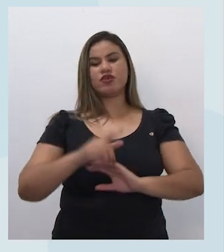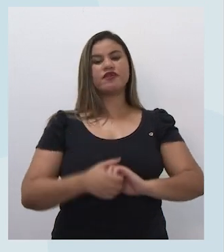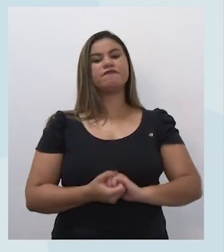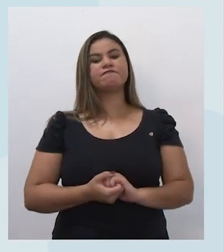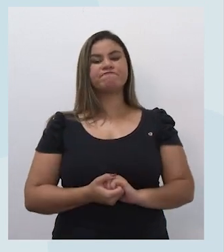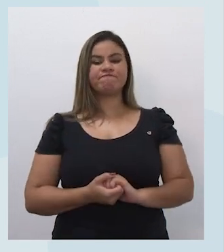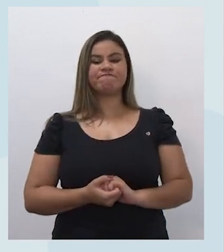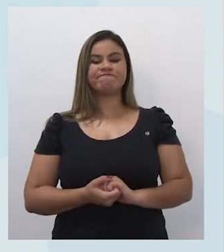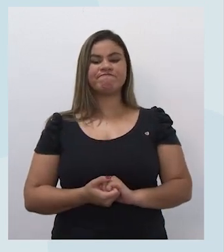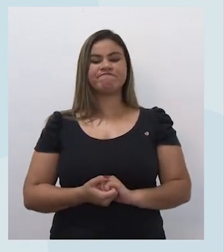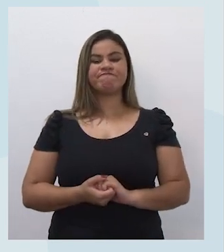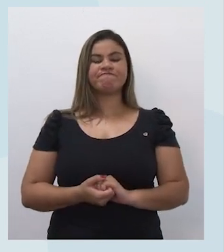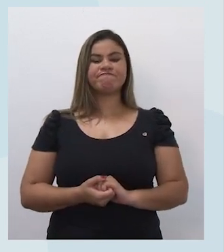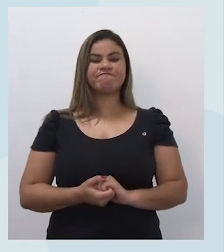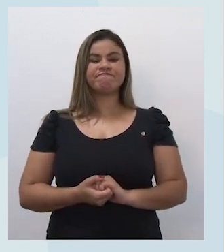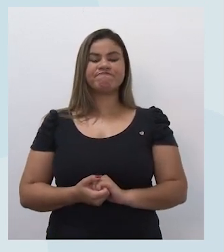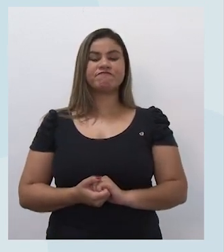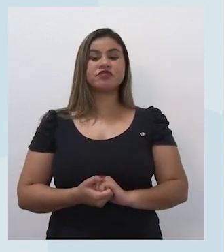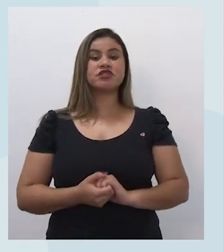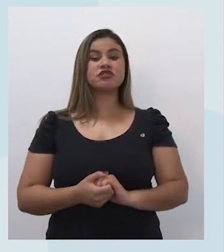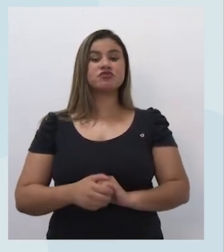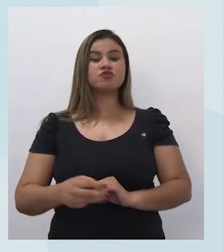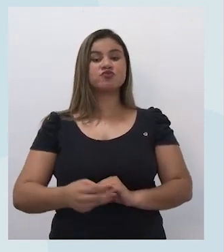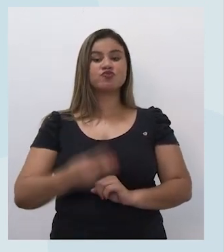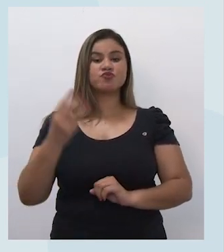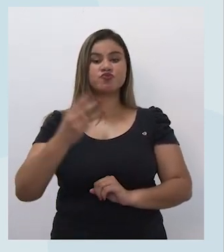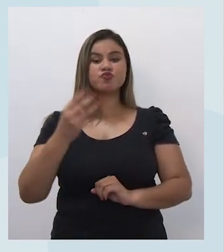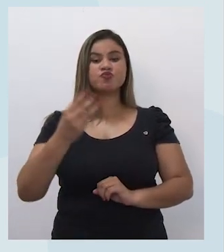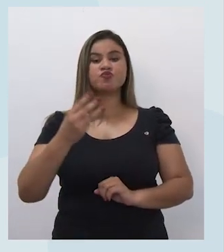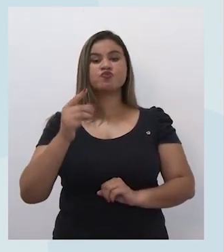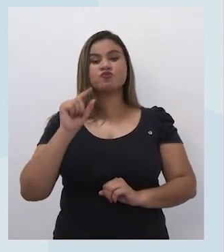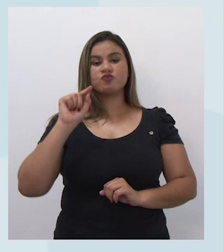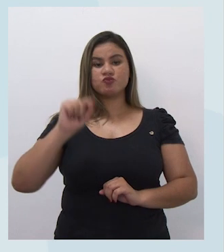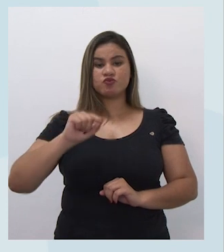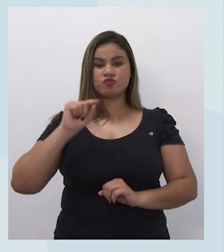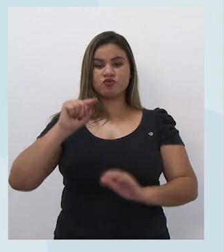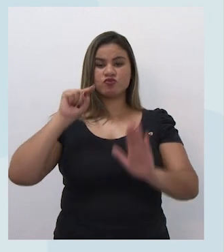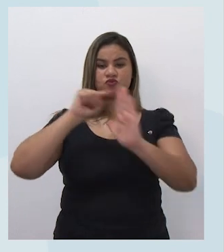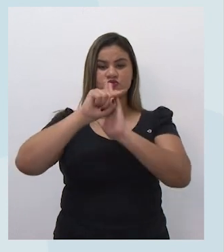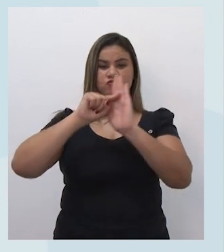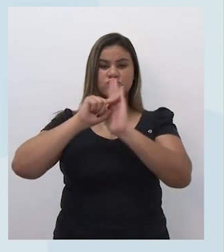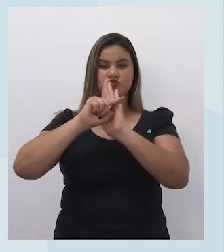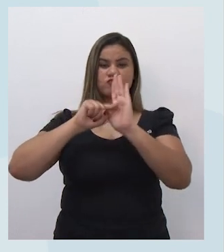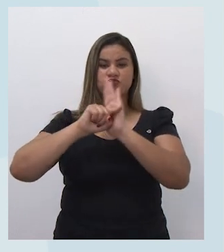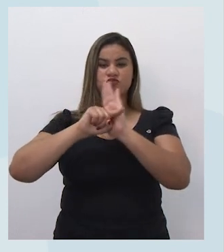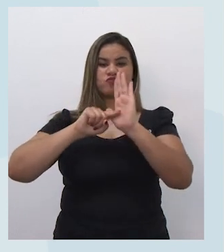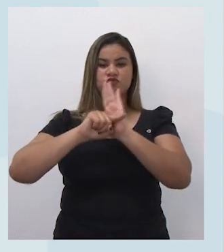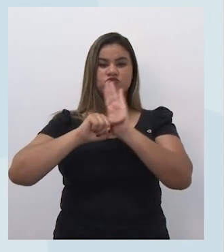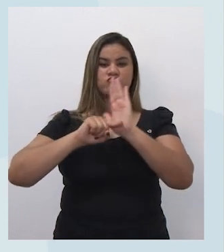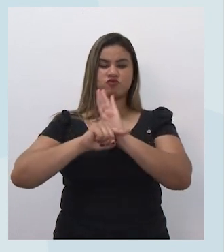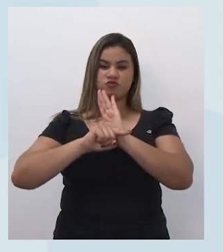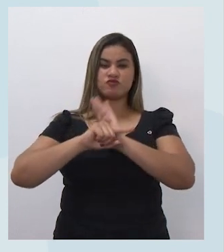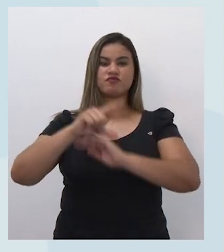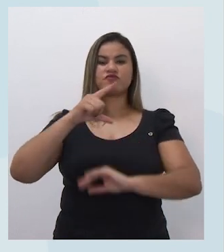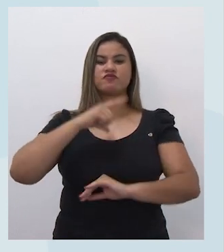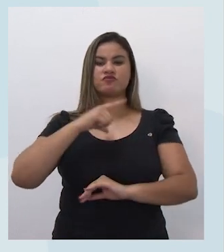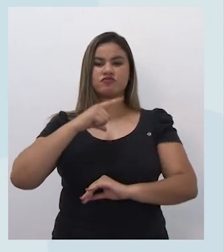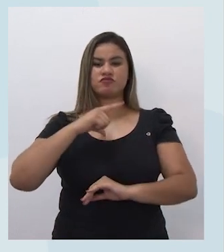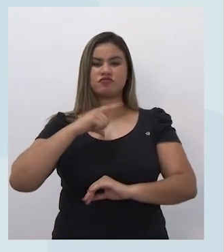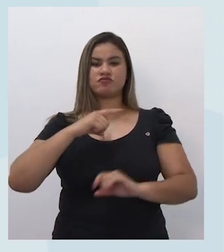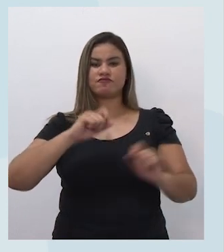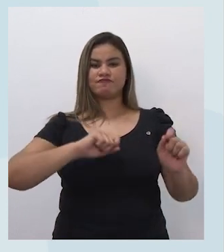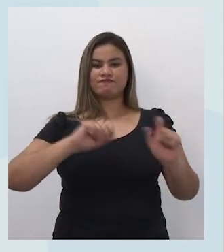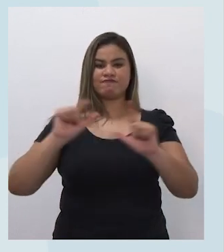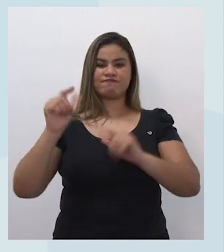uma terceira etapa aí, que é a etapa de investigação. Tá? A etapa de investigação, no próximo